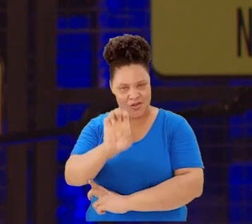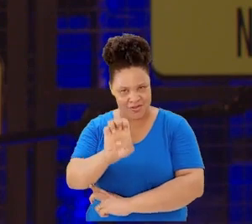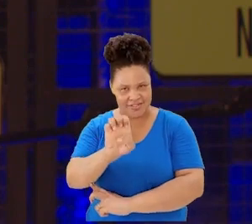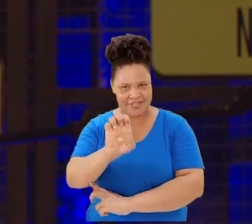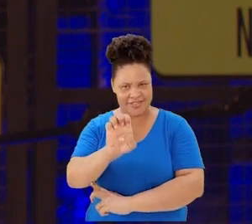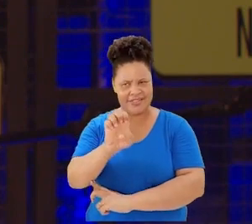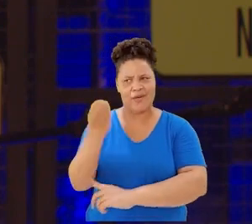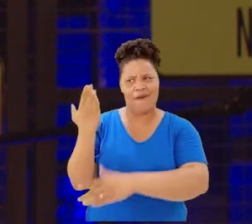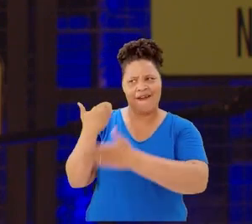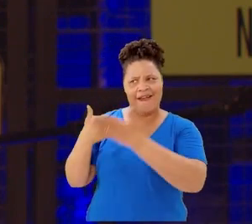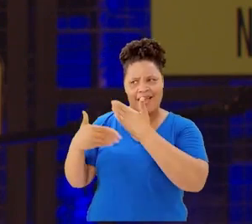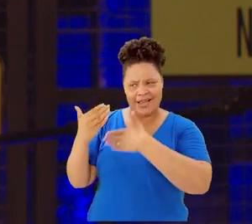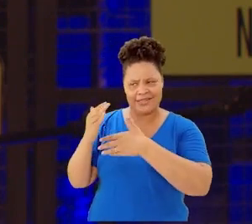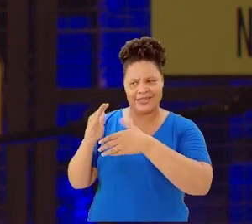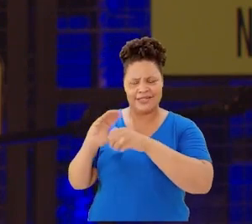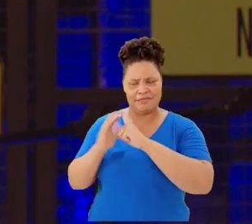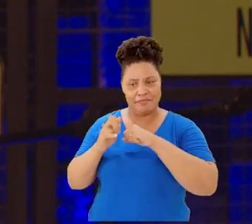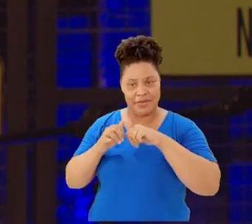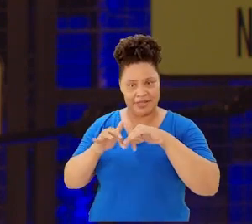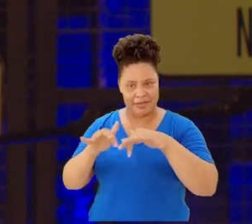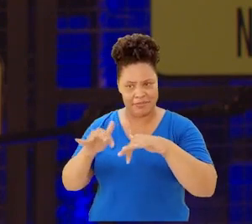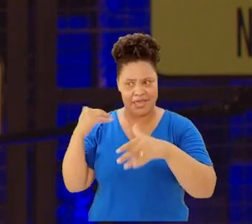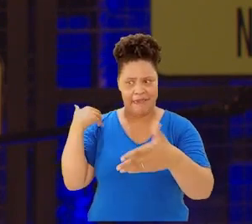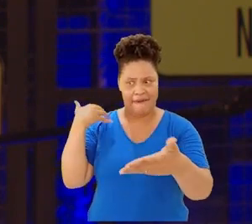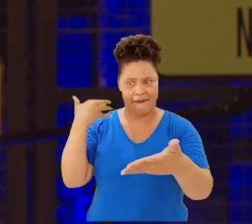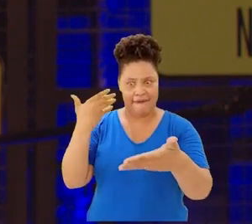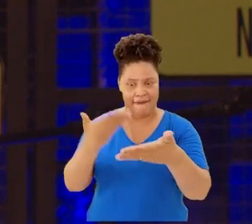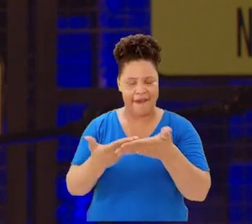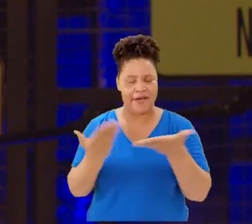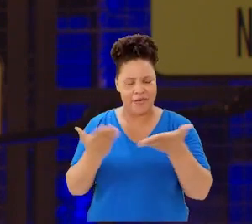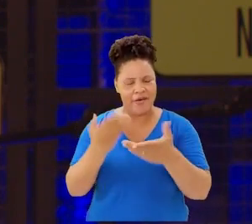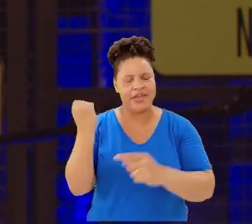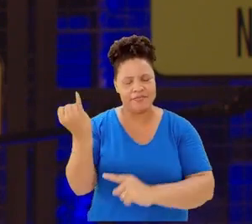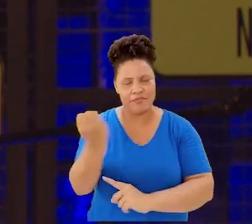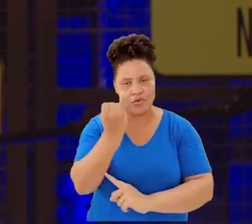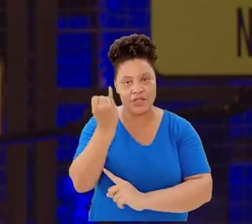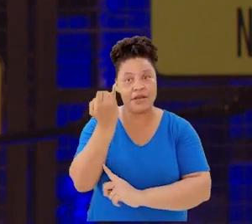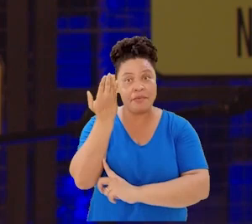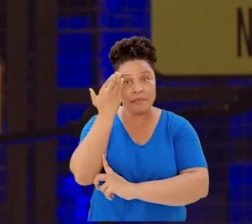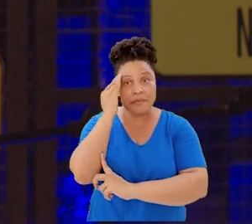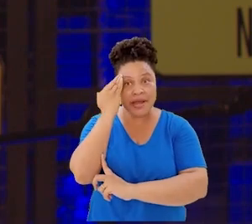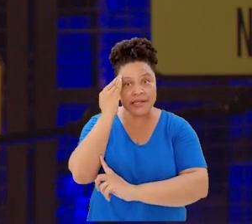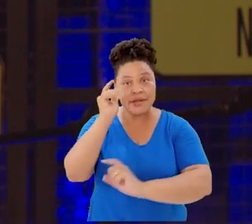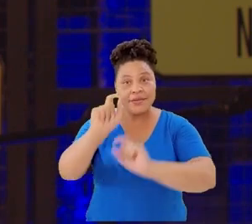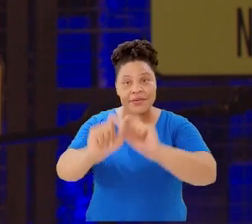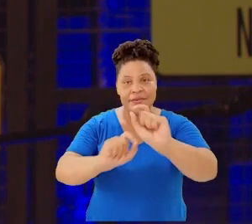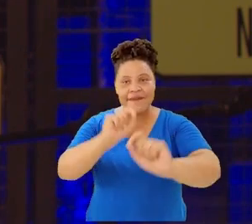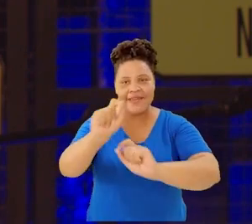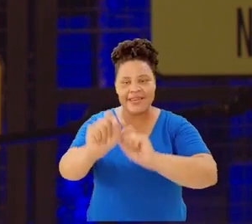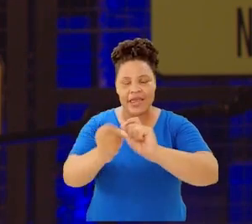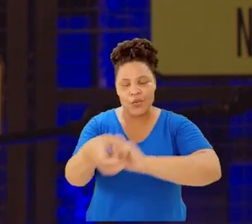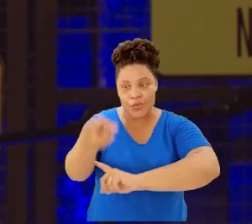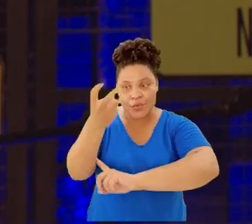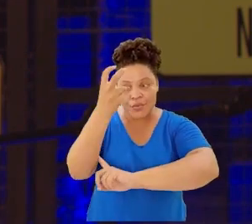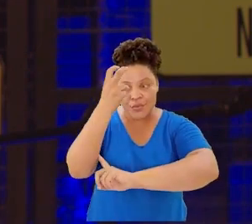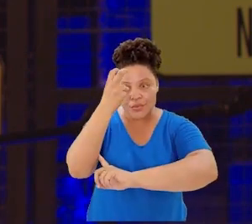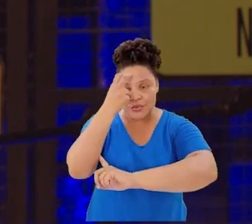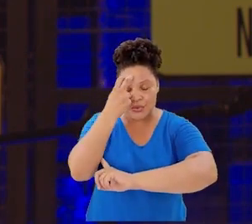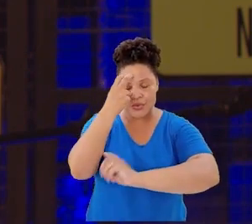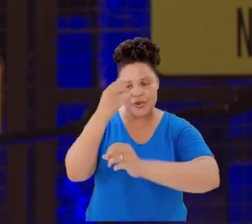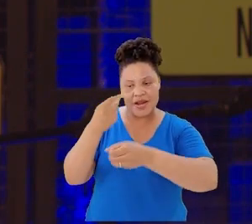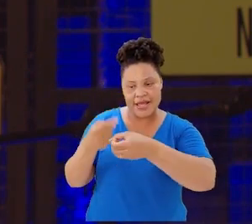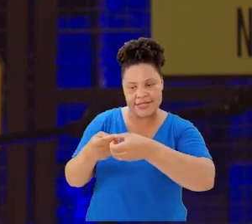E desde antes da pandemia e tudo, é uma importância gigantesca, assim, para entender o que é a cultura do interior da Bahia